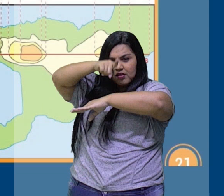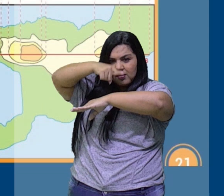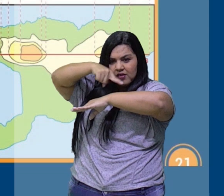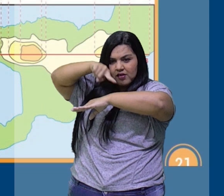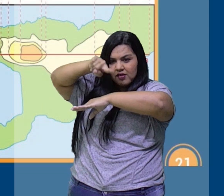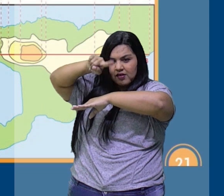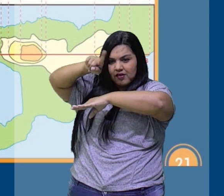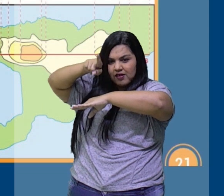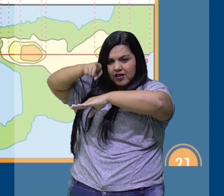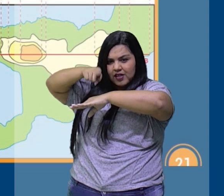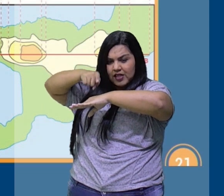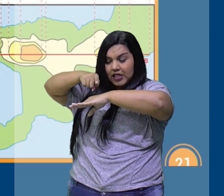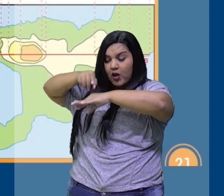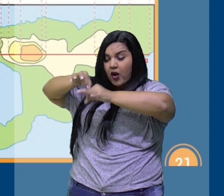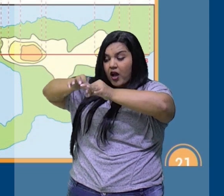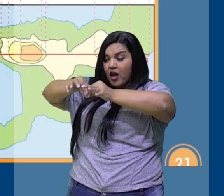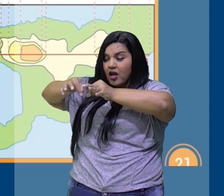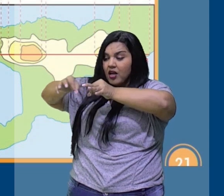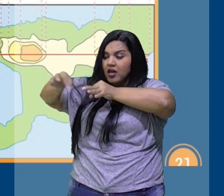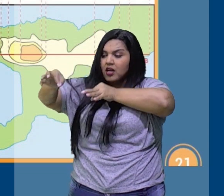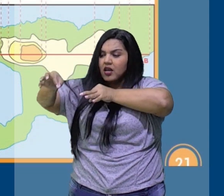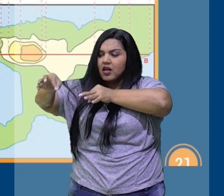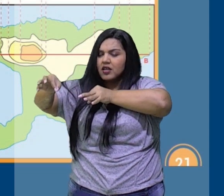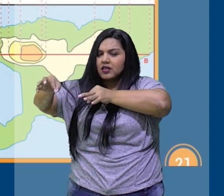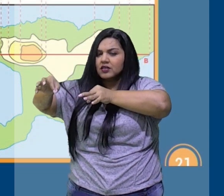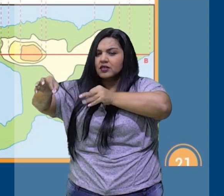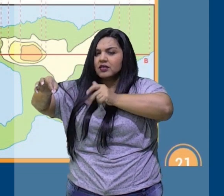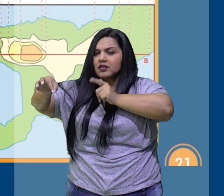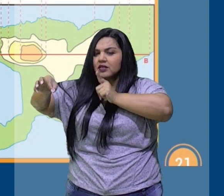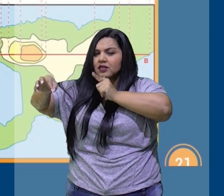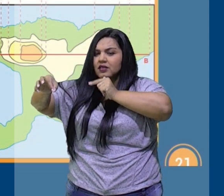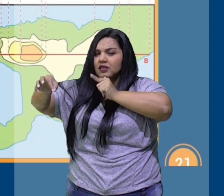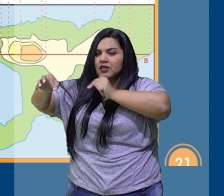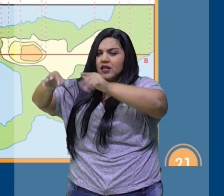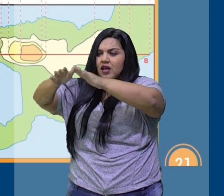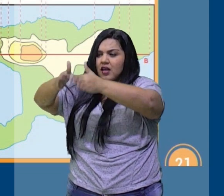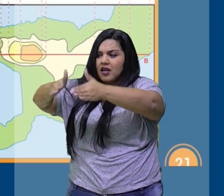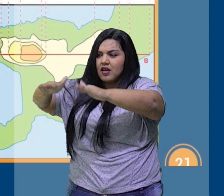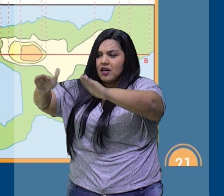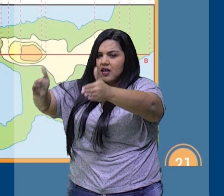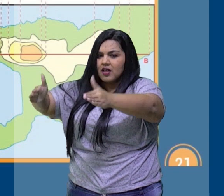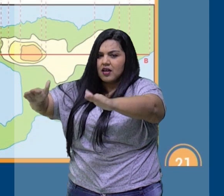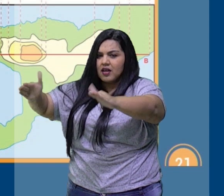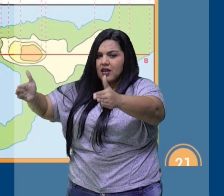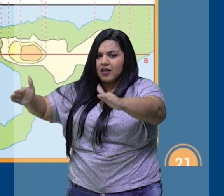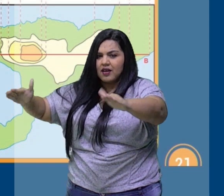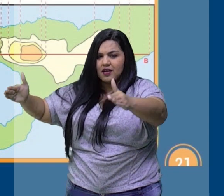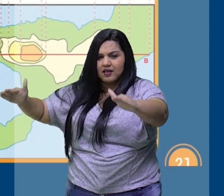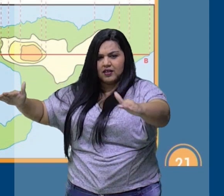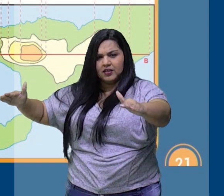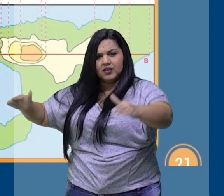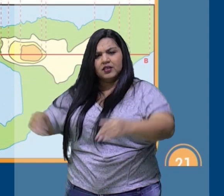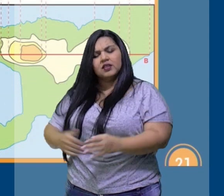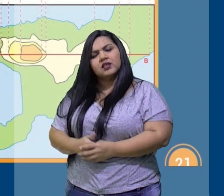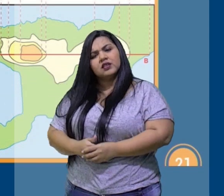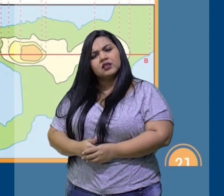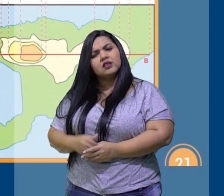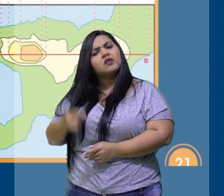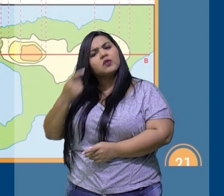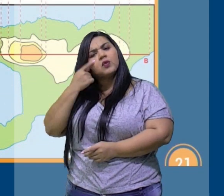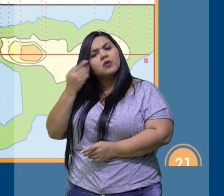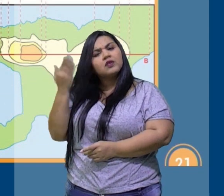relação ao nível do mar desse acidente natural, né, dessa forma de relevo, olha. Então, aqui, olha, nós temos aqui